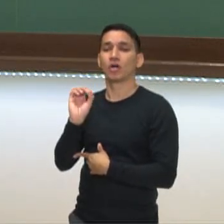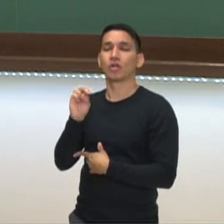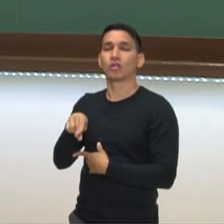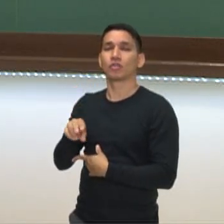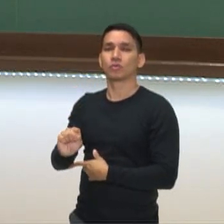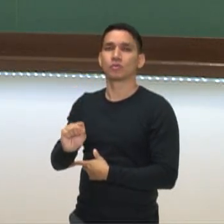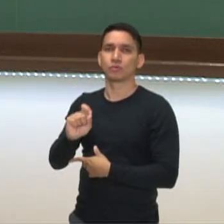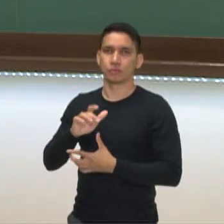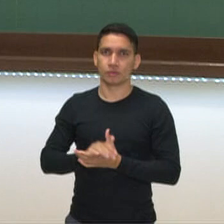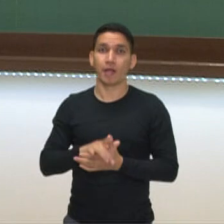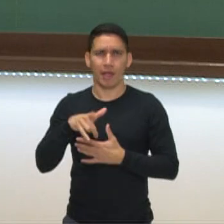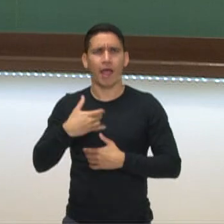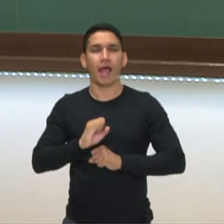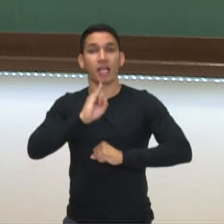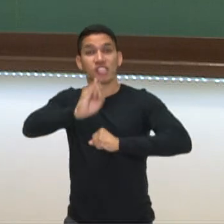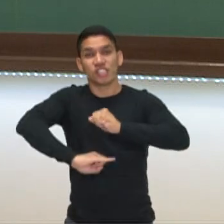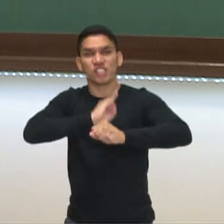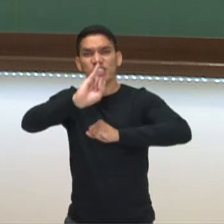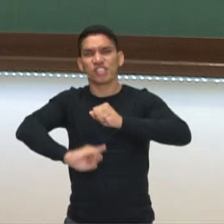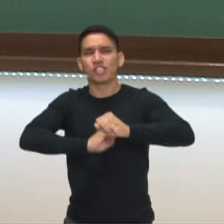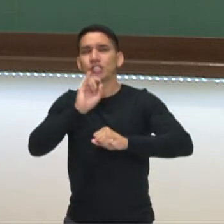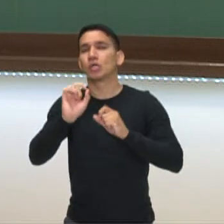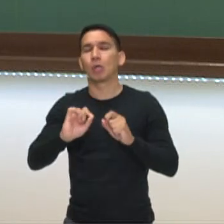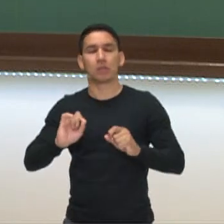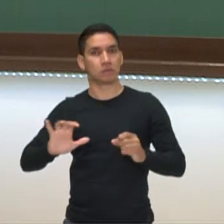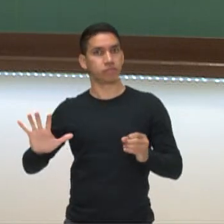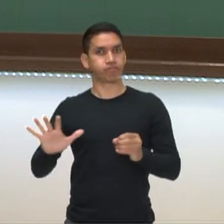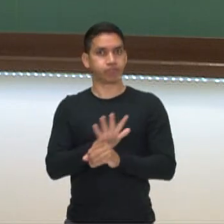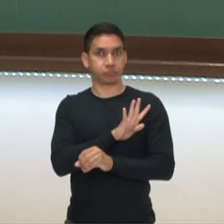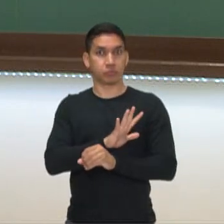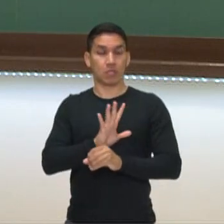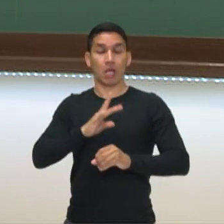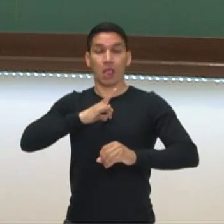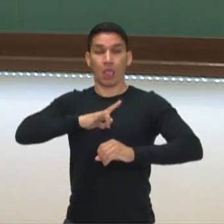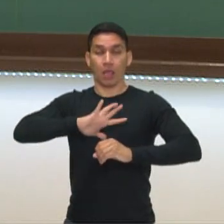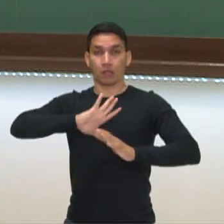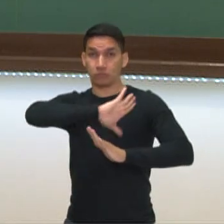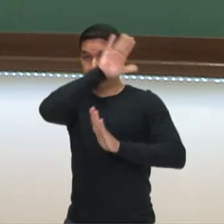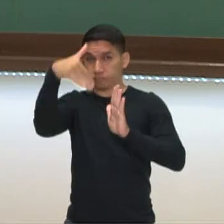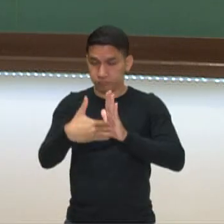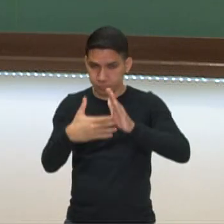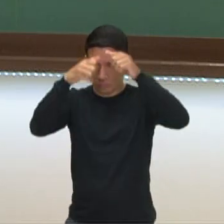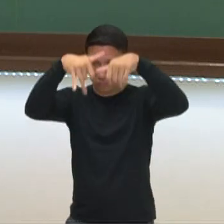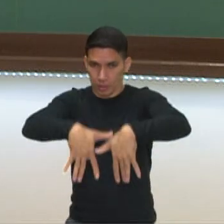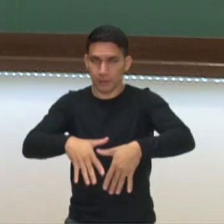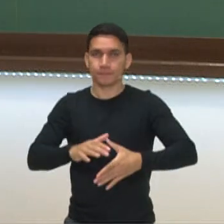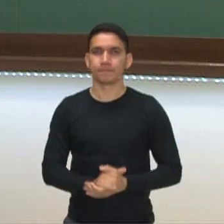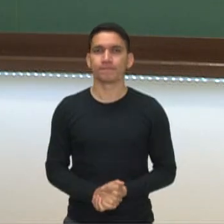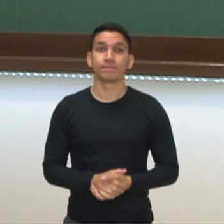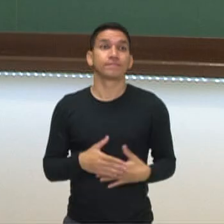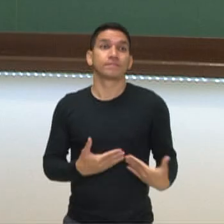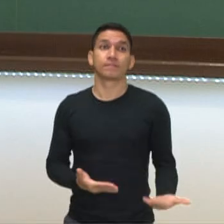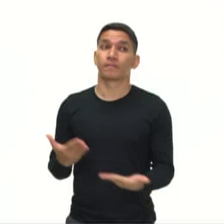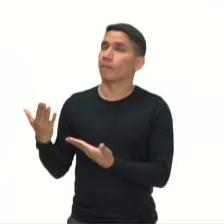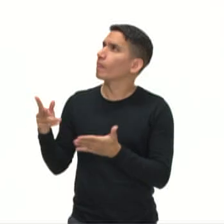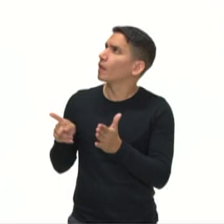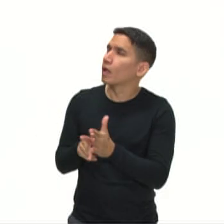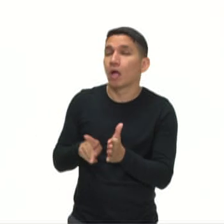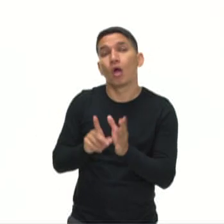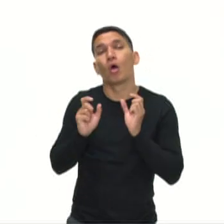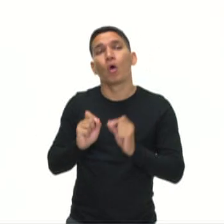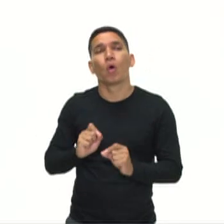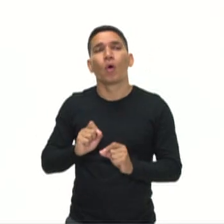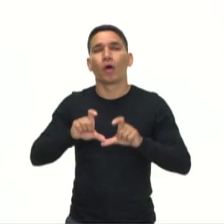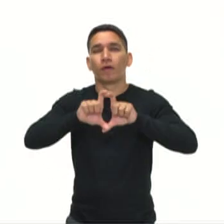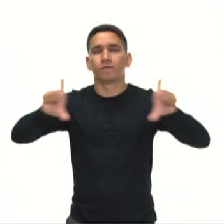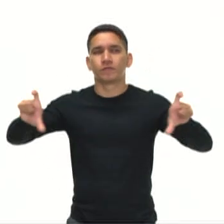são íons altamente carregados passando por aqui. Bom, gente, a intensidade da corrente elétrica é a